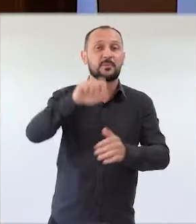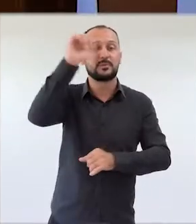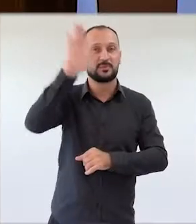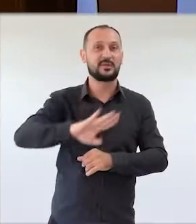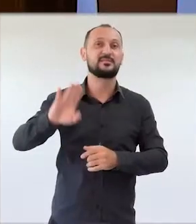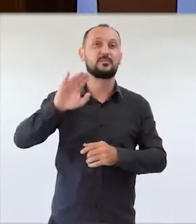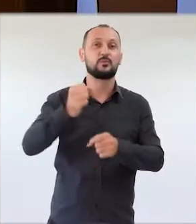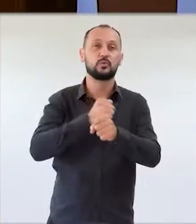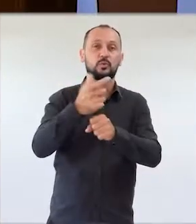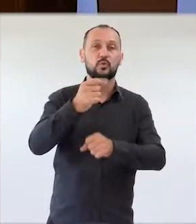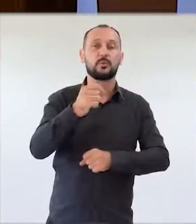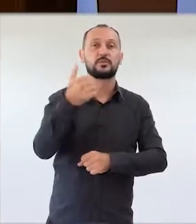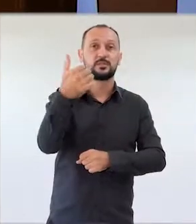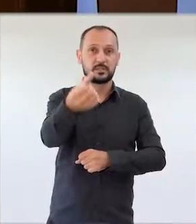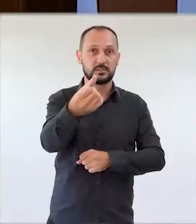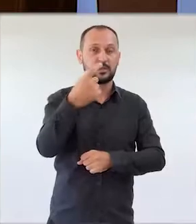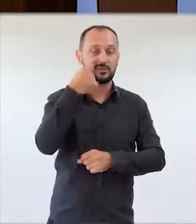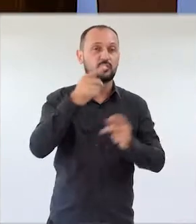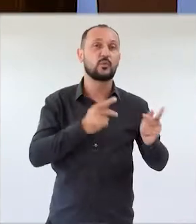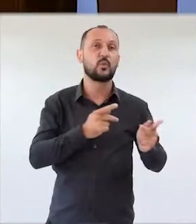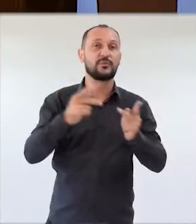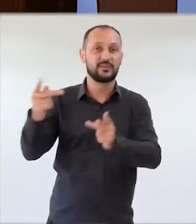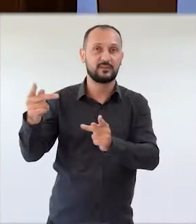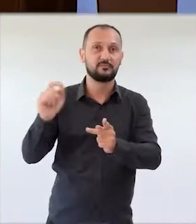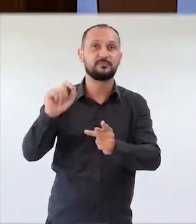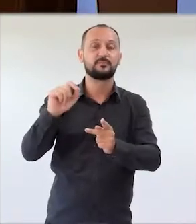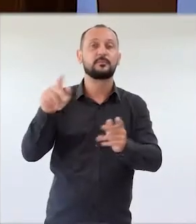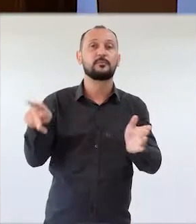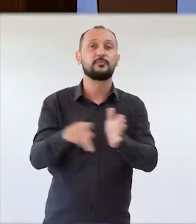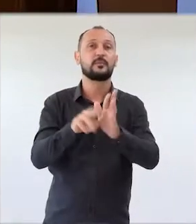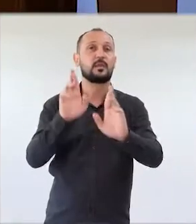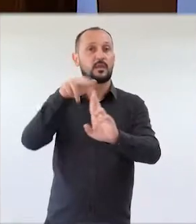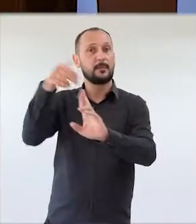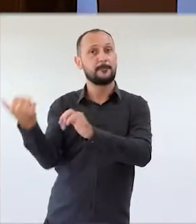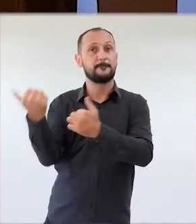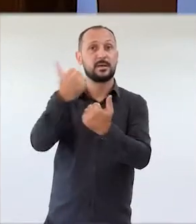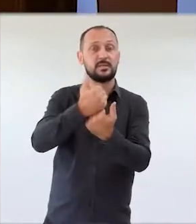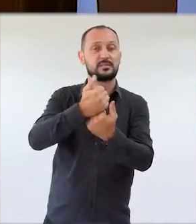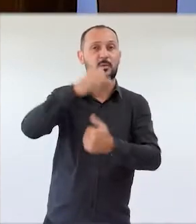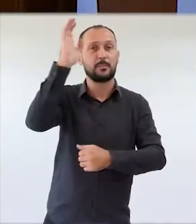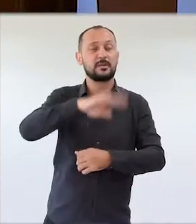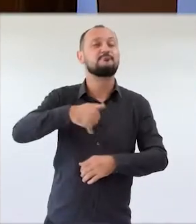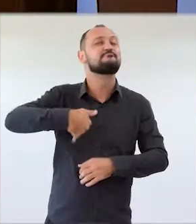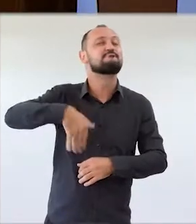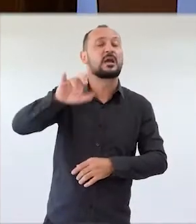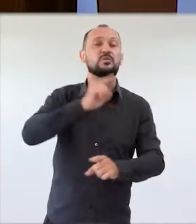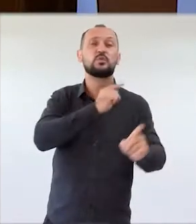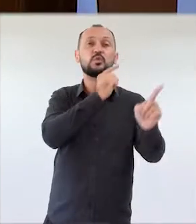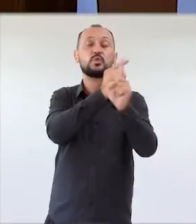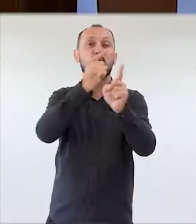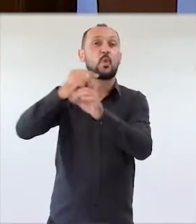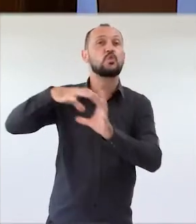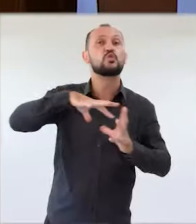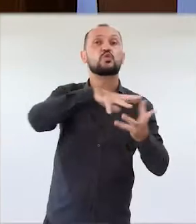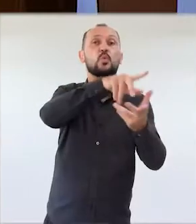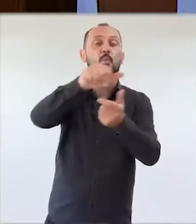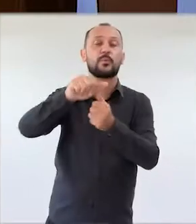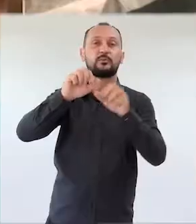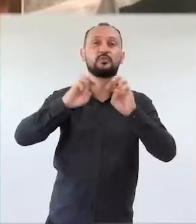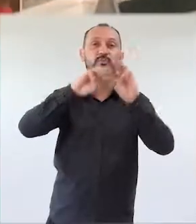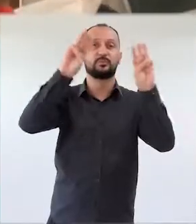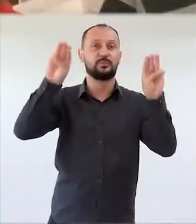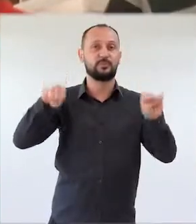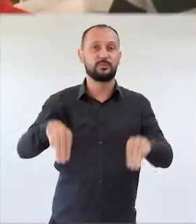que em 2016 a gente foi convidado para representar o Brasil no maior encontro mundial